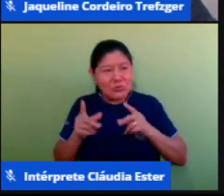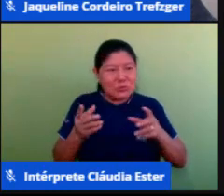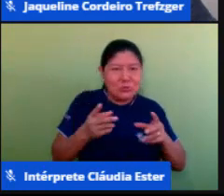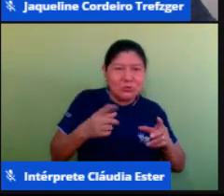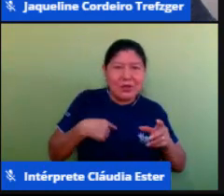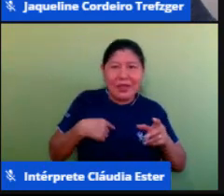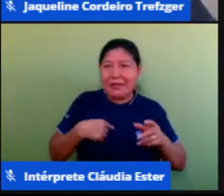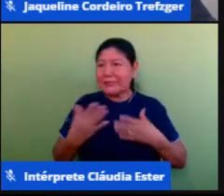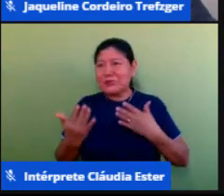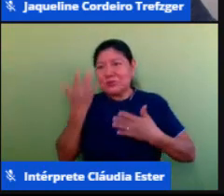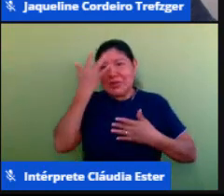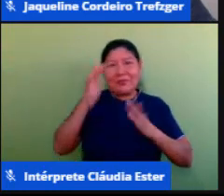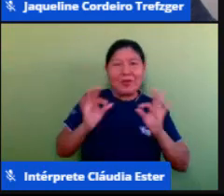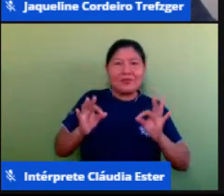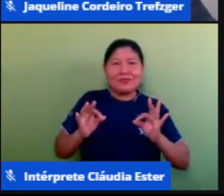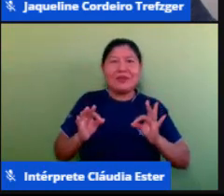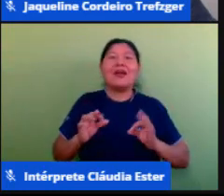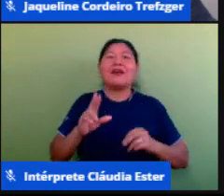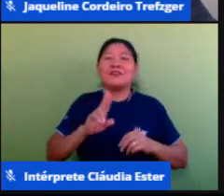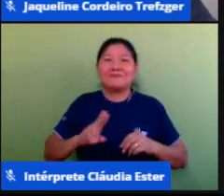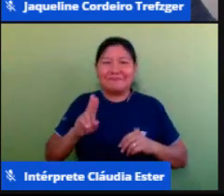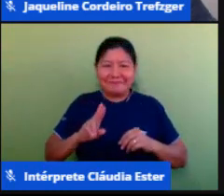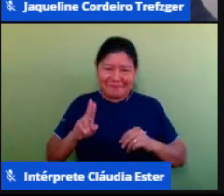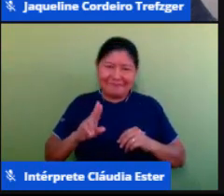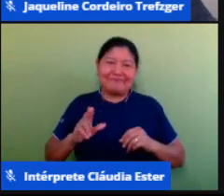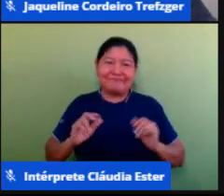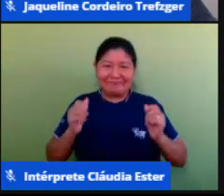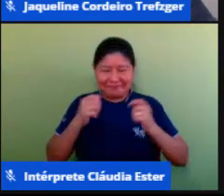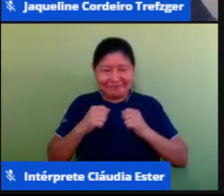os únicos que vestiam casaca.